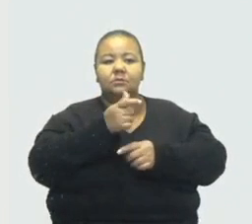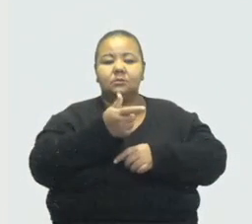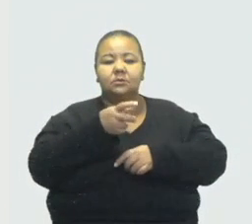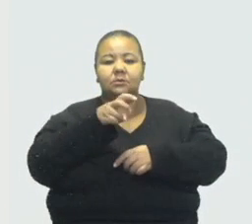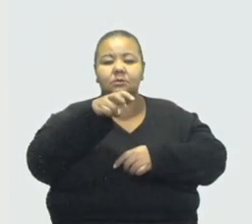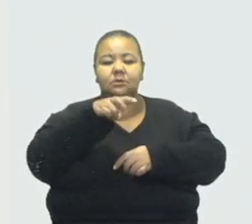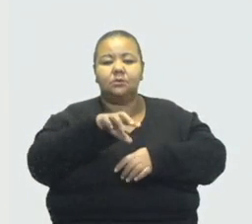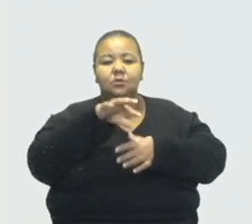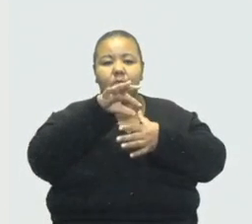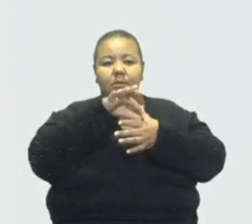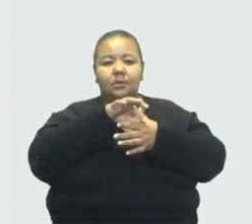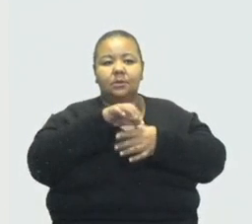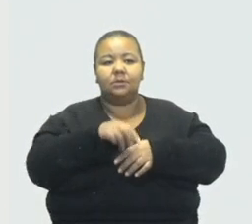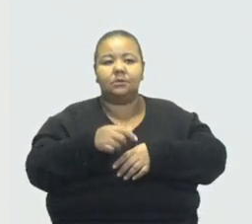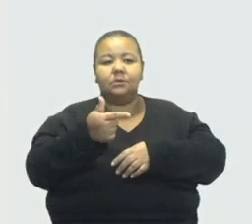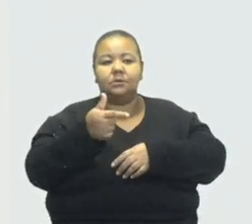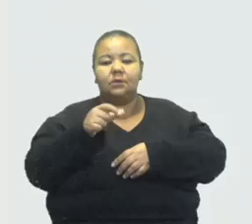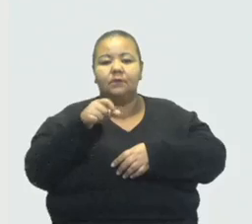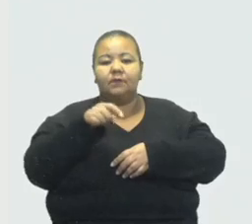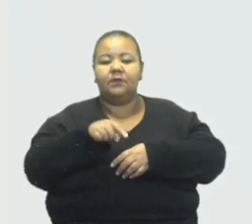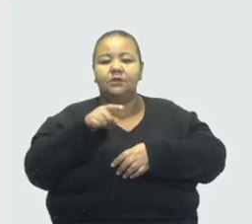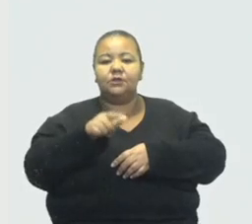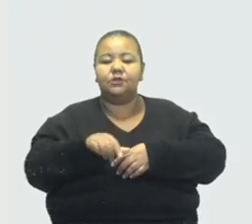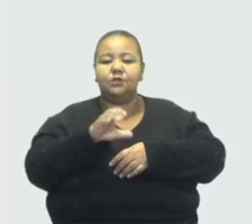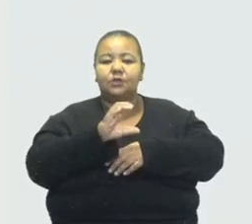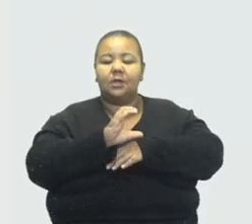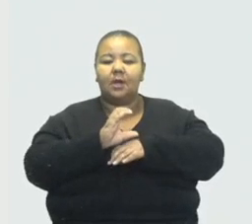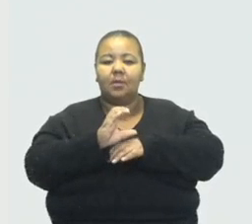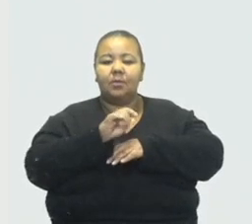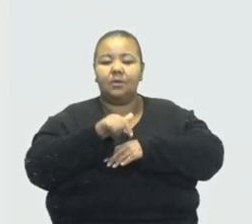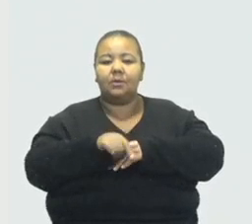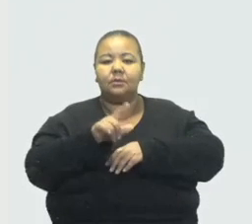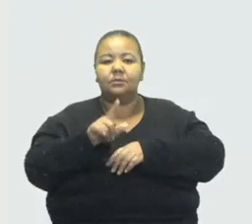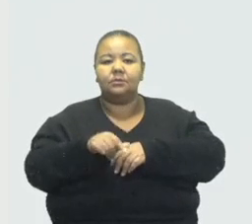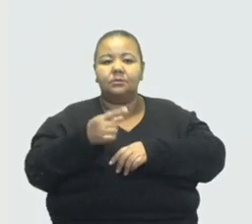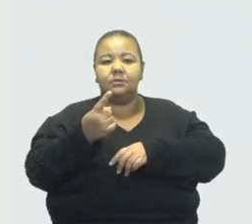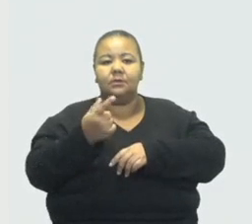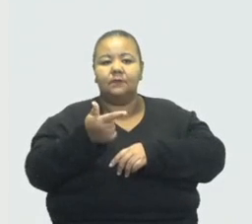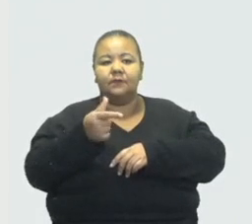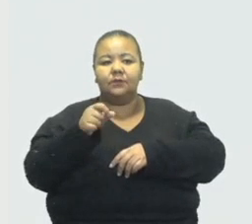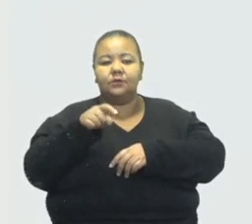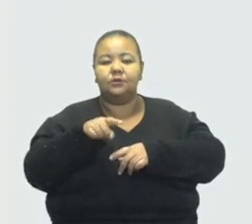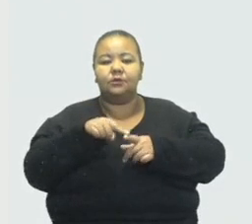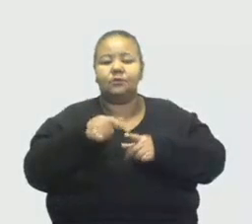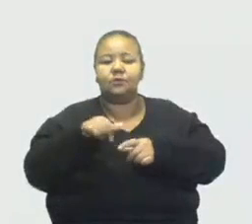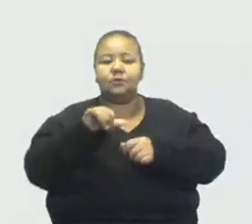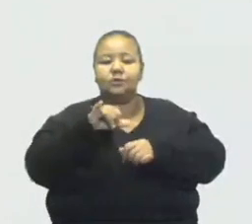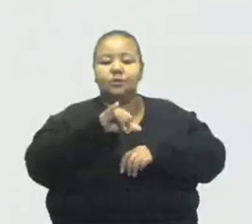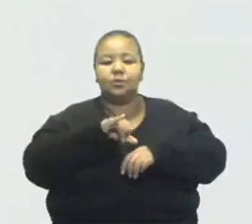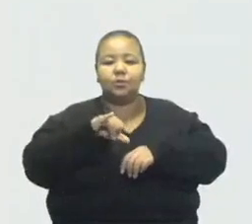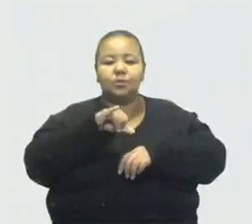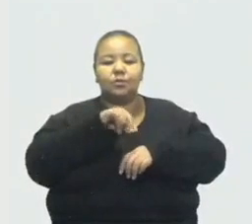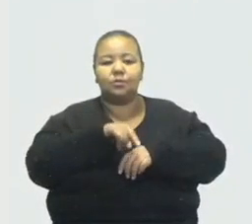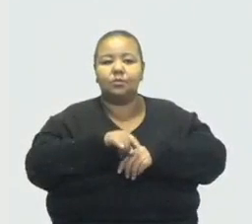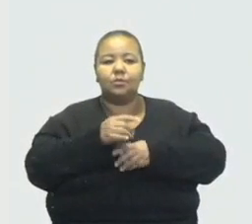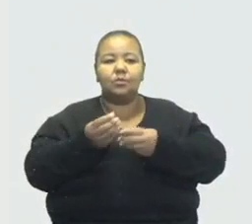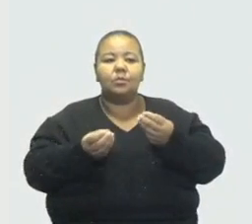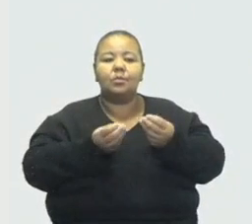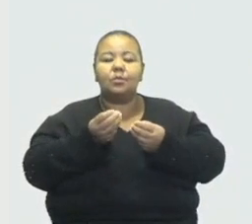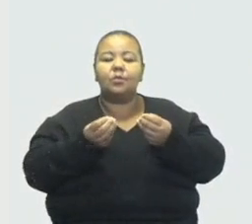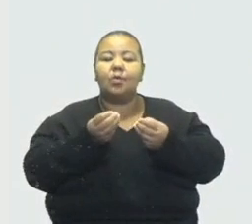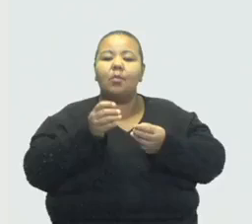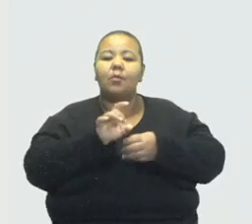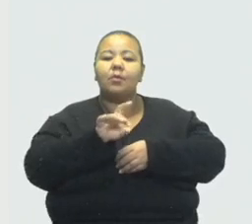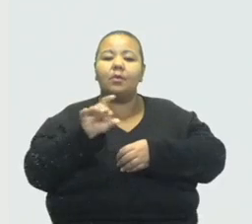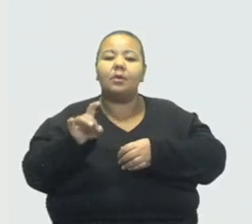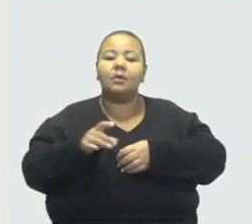25 unidades de proteína, 20 unidades de carboidrato e 24 unidades de